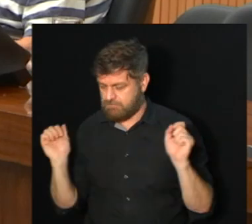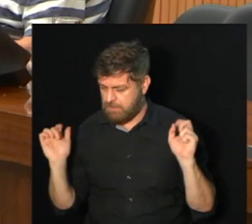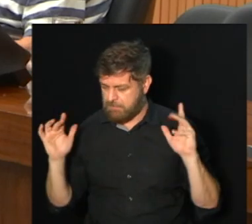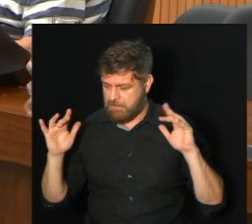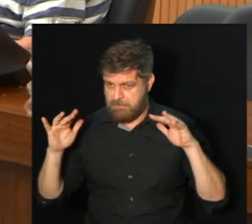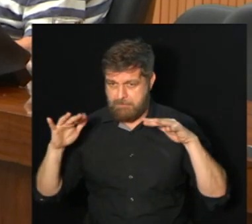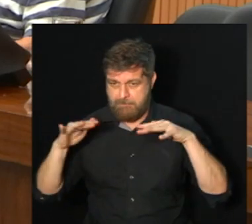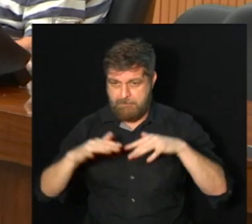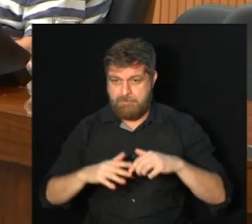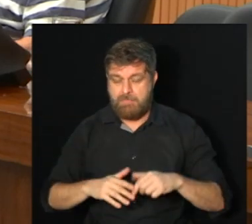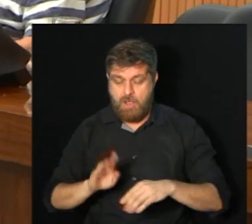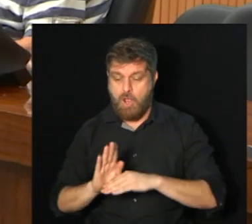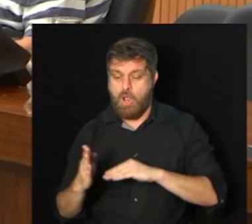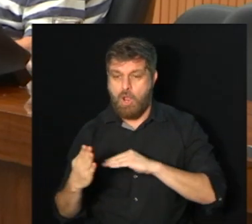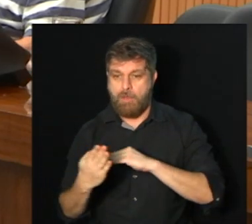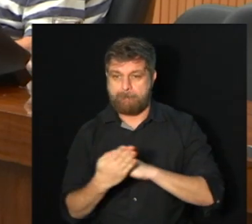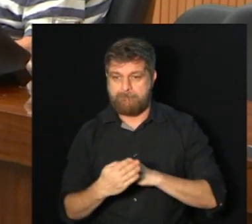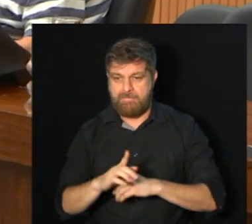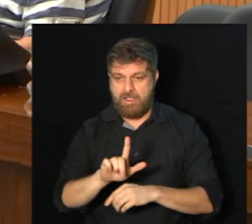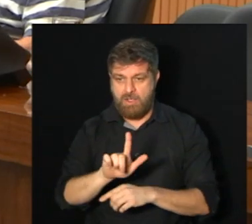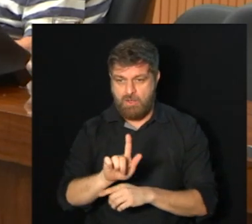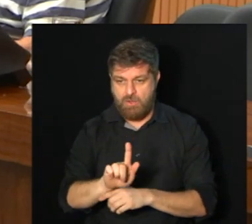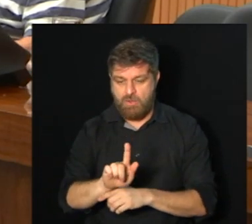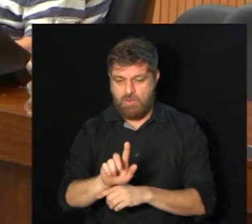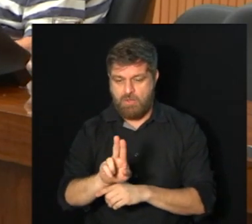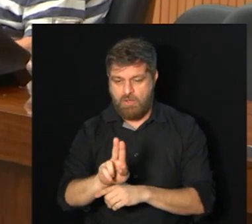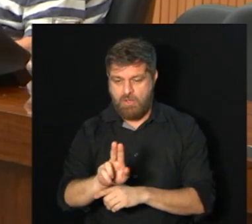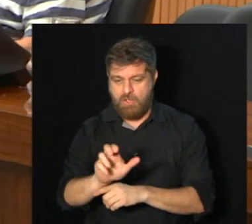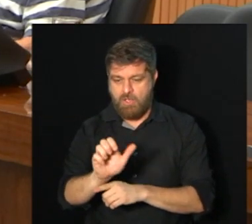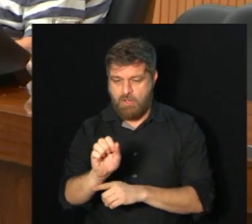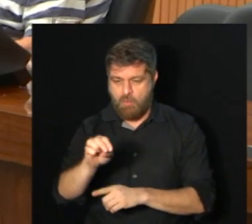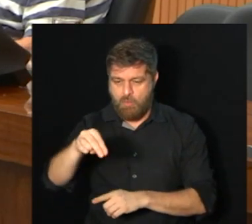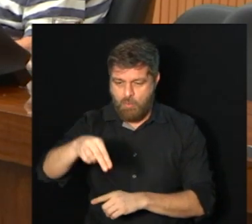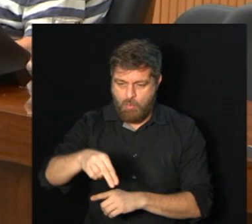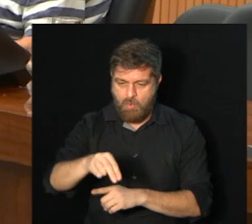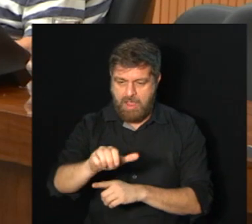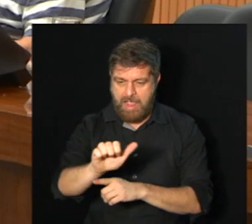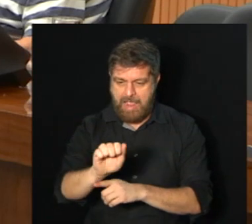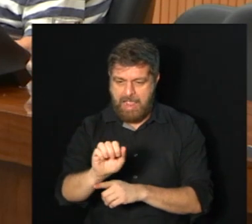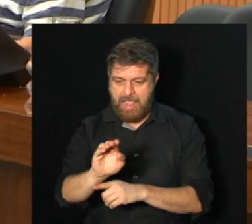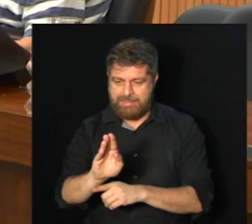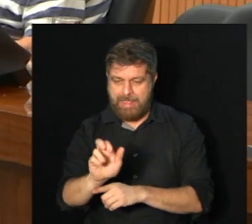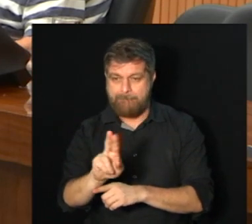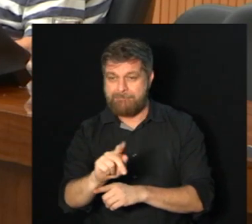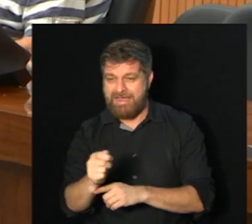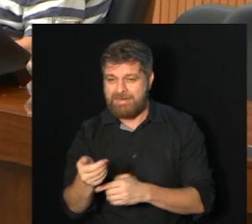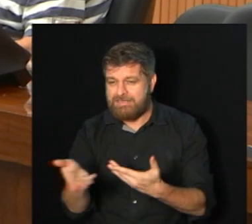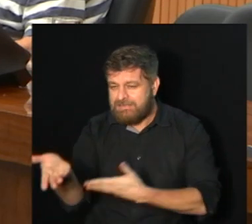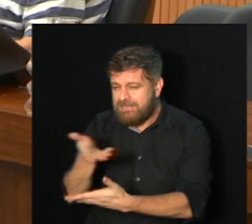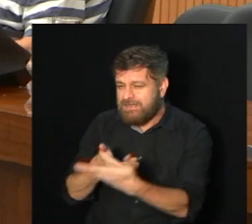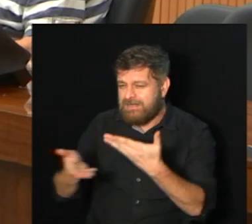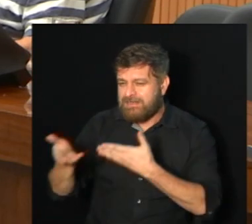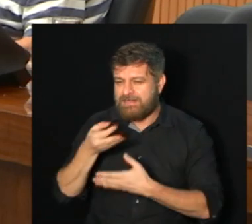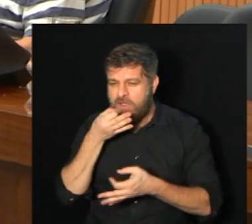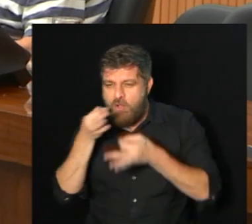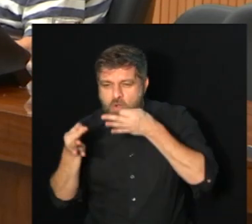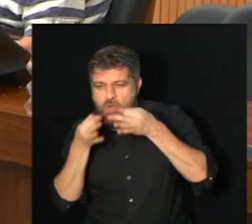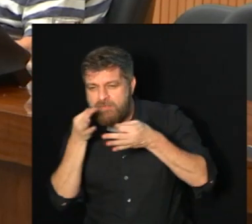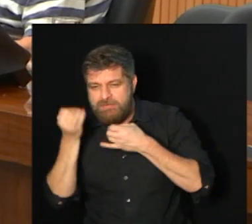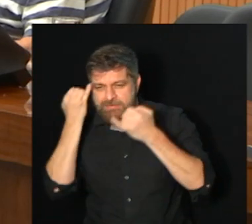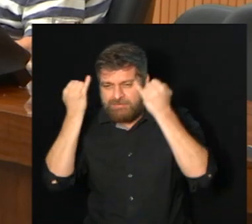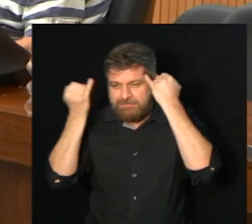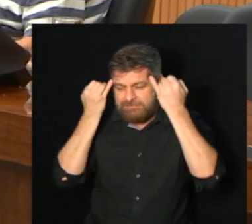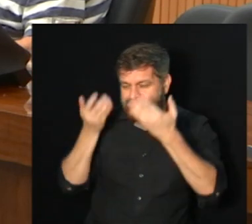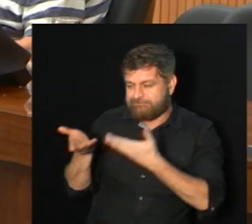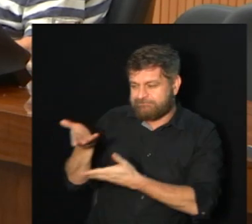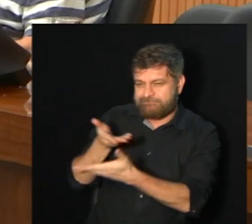no Guanabara Castelo, onde eles rememoram, trocam informações, trazem novidades, relembram velhos